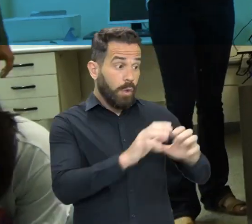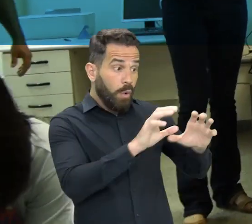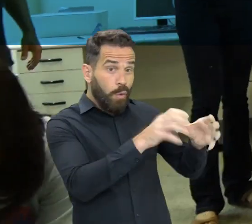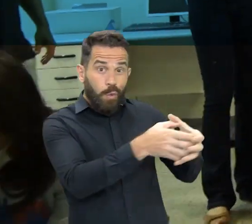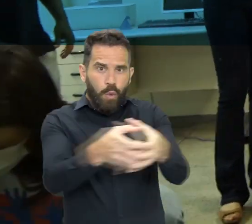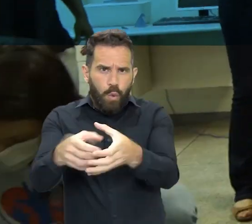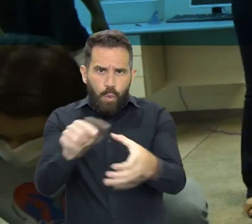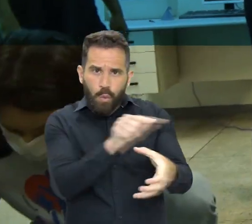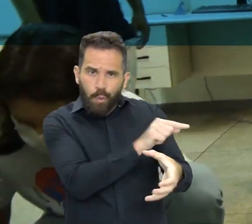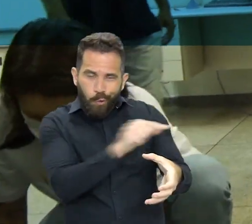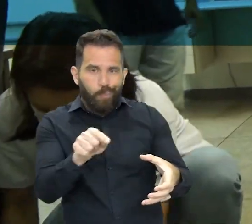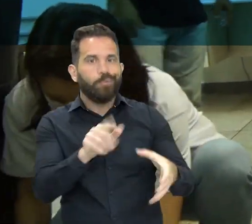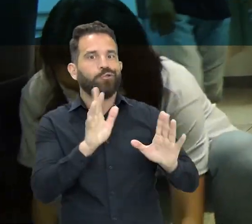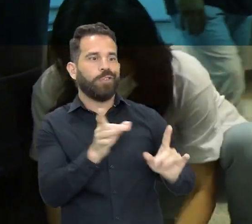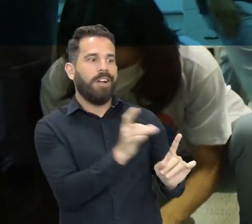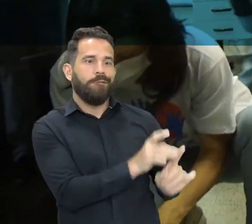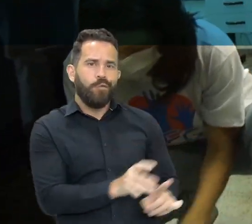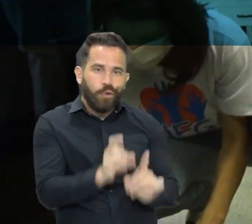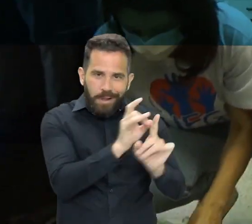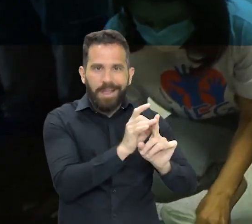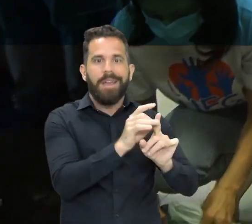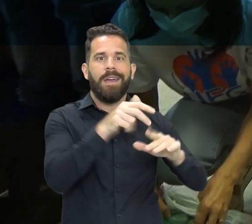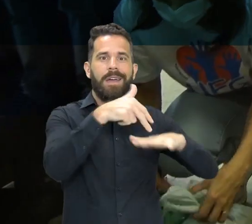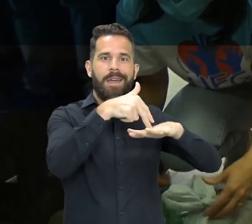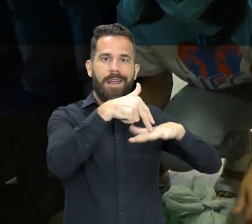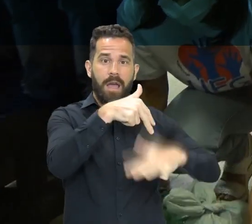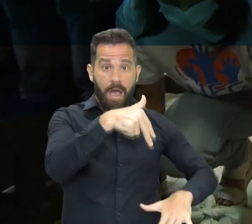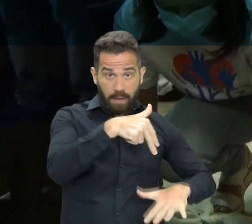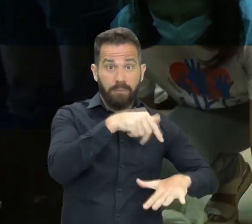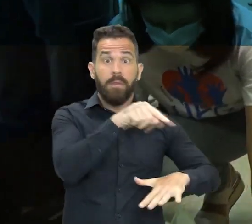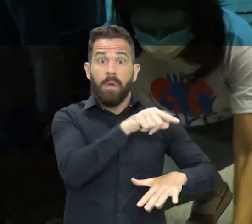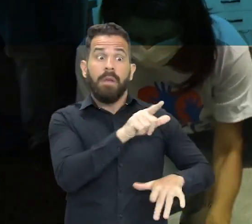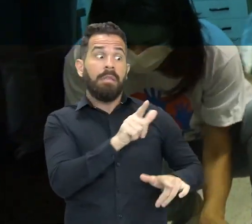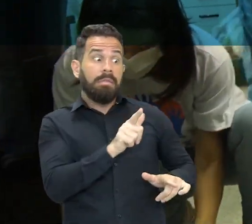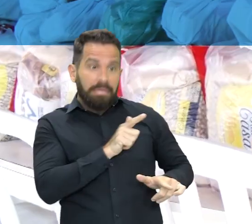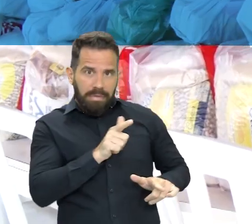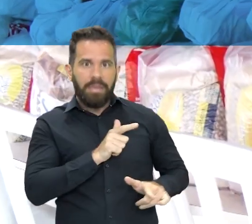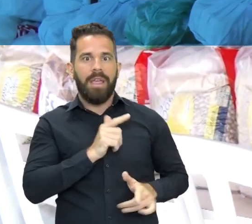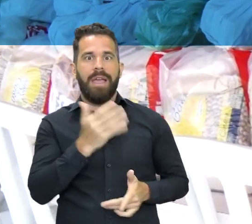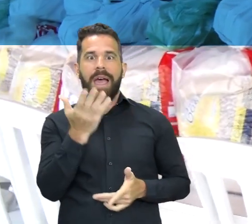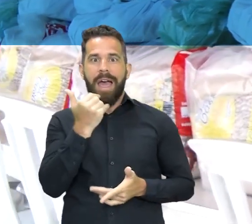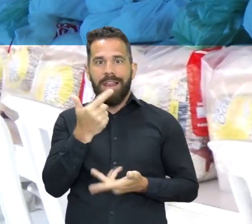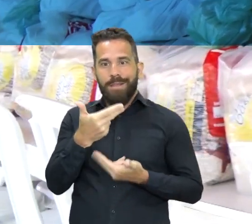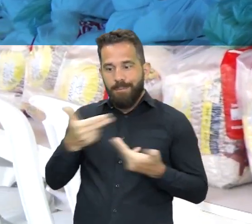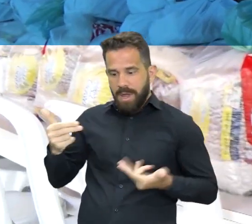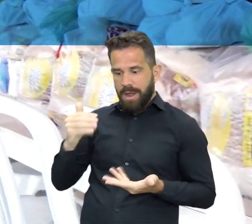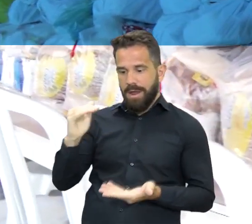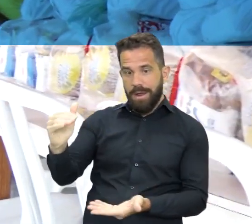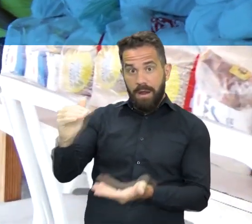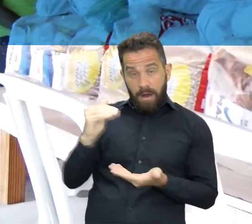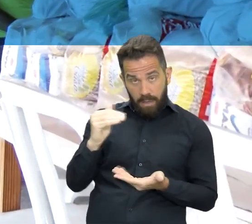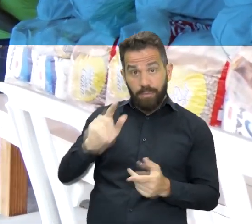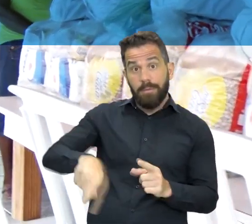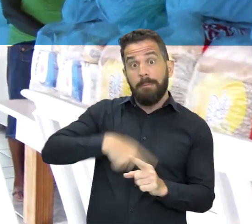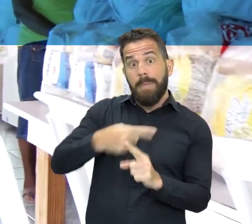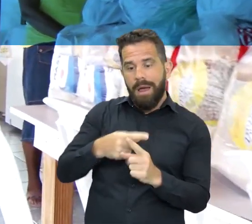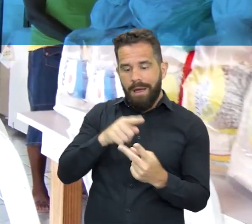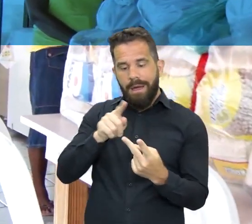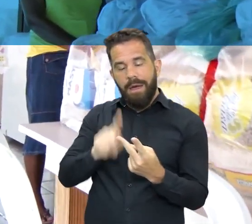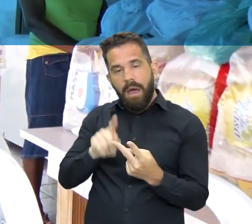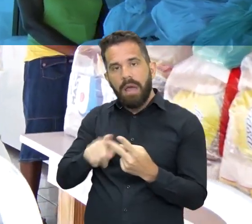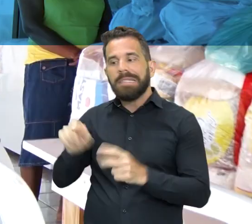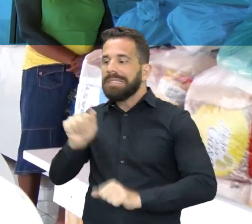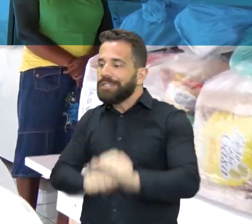Grupos em vulnerabilidade contaram com doações de alimentos e produtos de higiene, a partir de ações da universidade, como